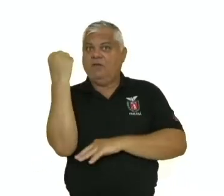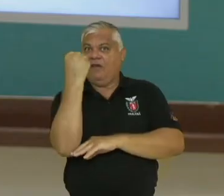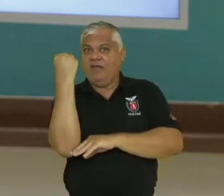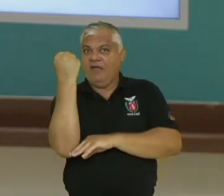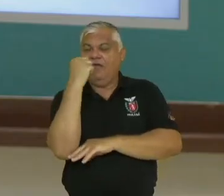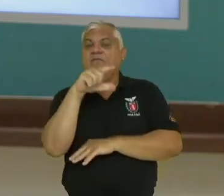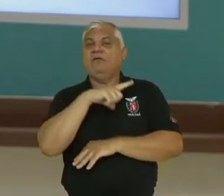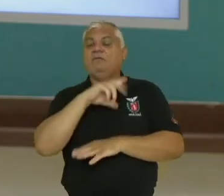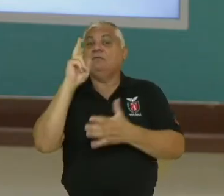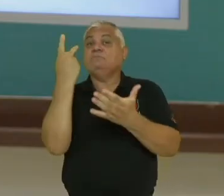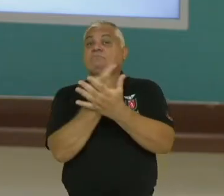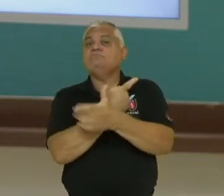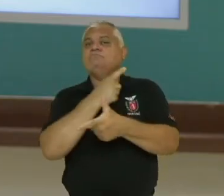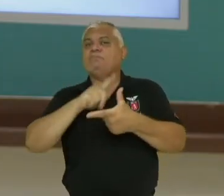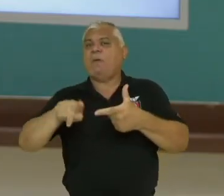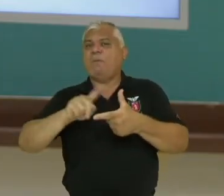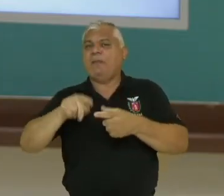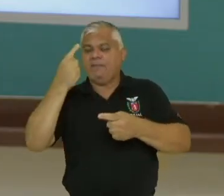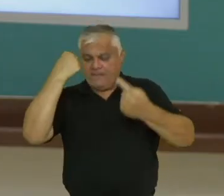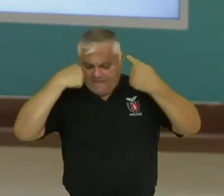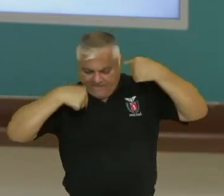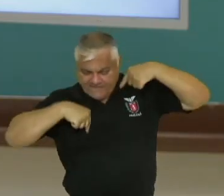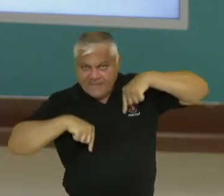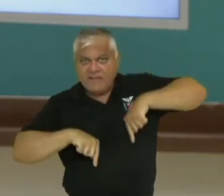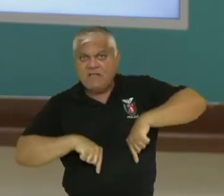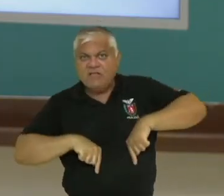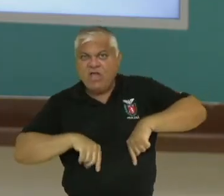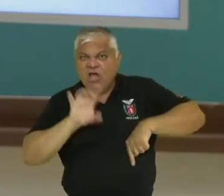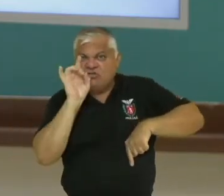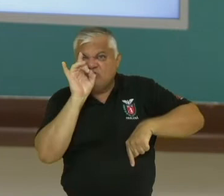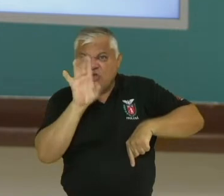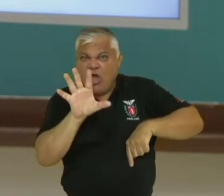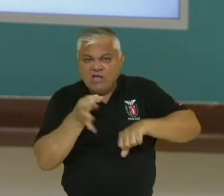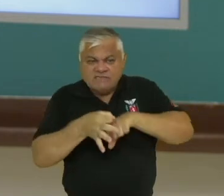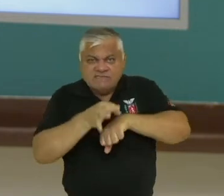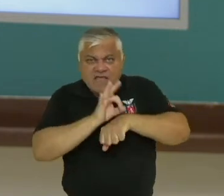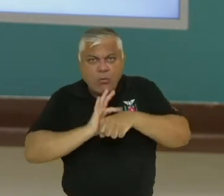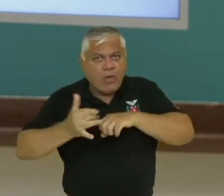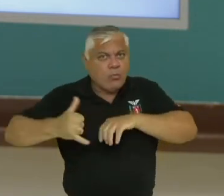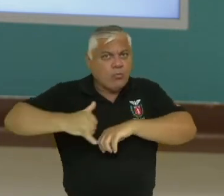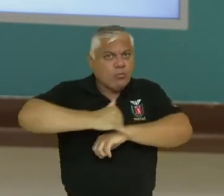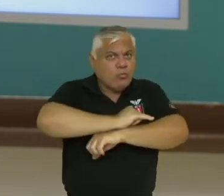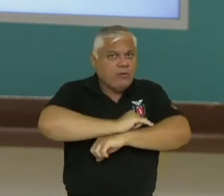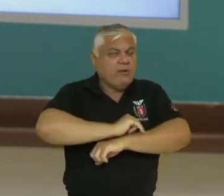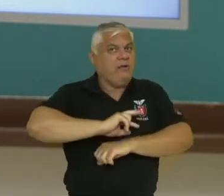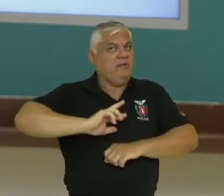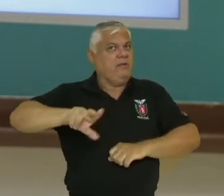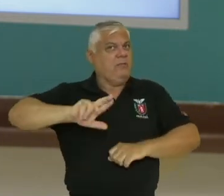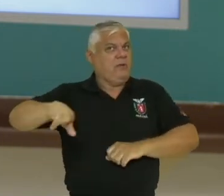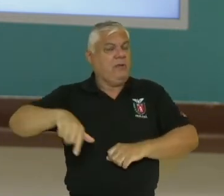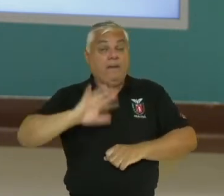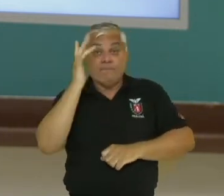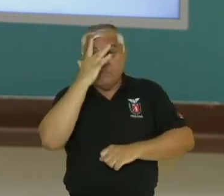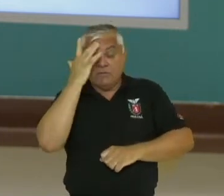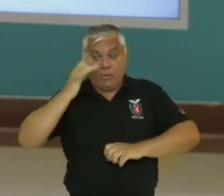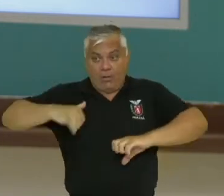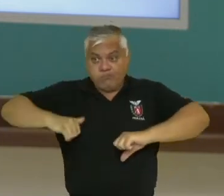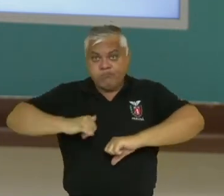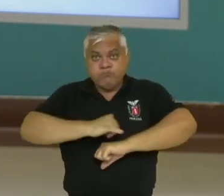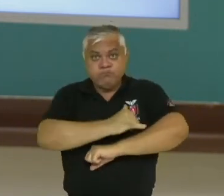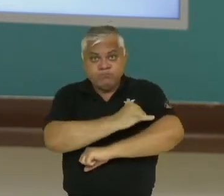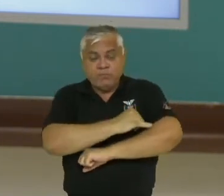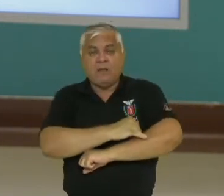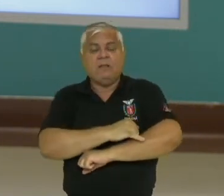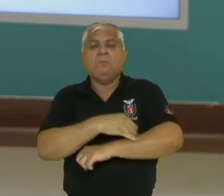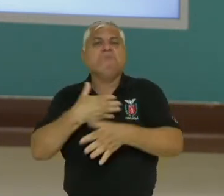outros distúrbios no nosso organismo. Não é só a questão das células de gordura. Uma pessoa obesa, e não importa